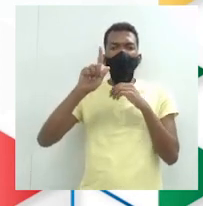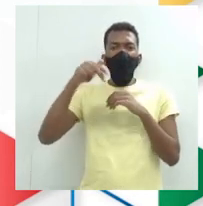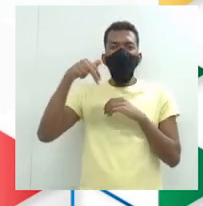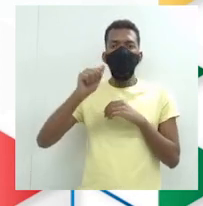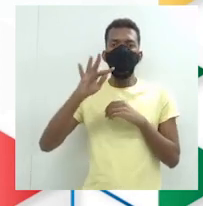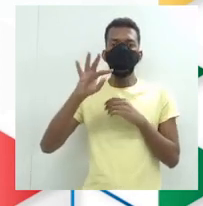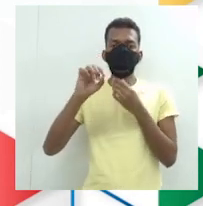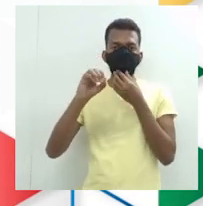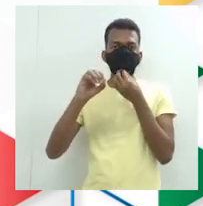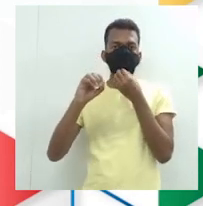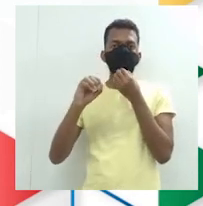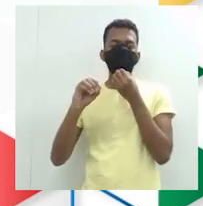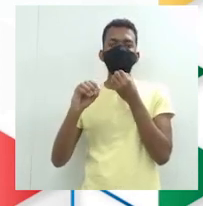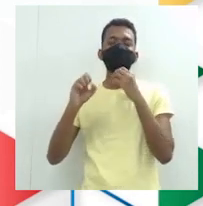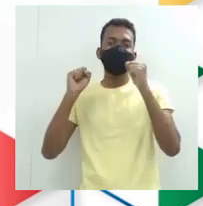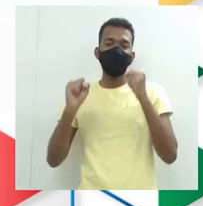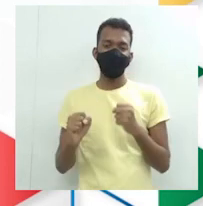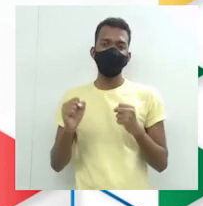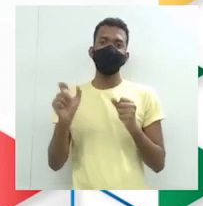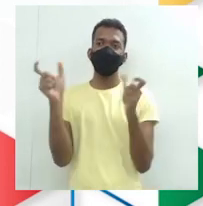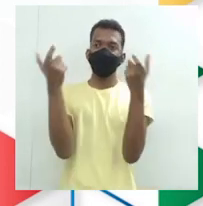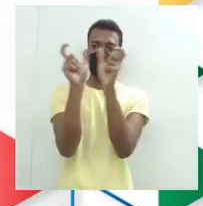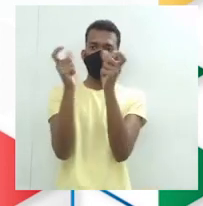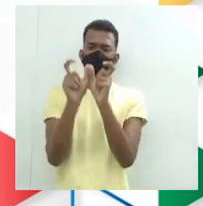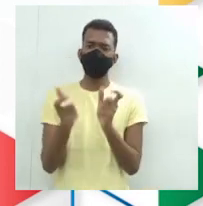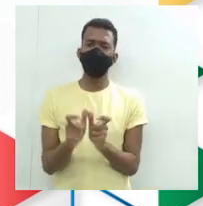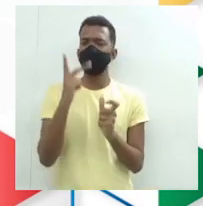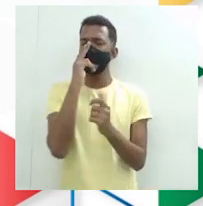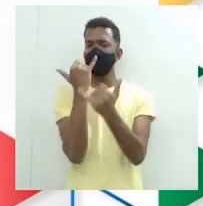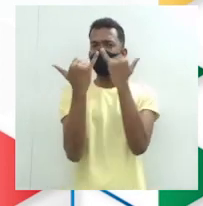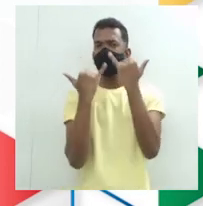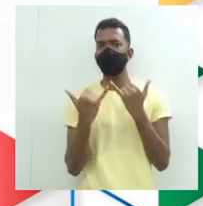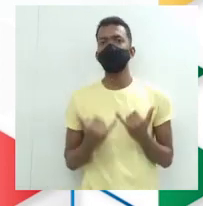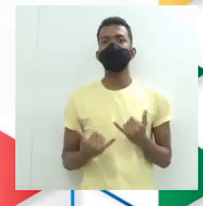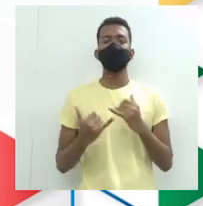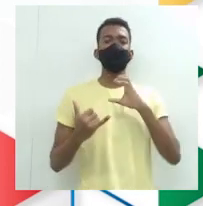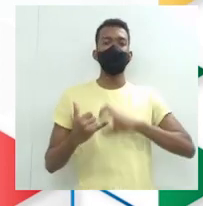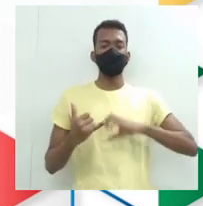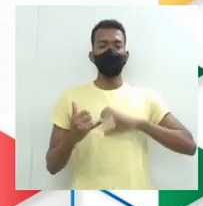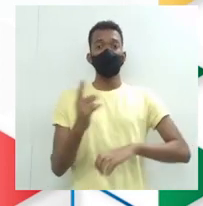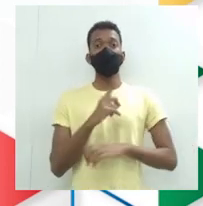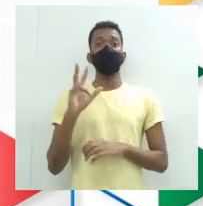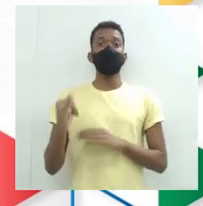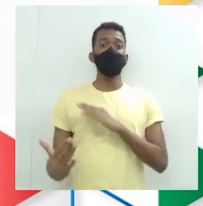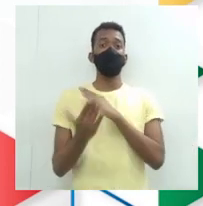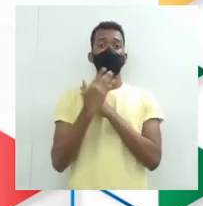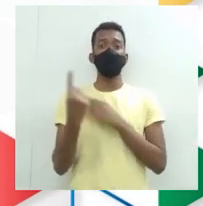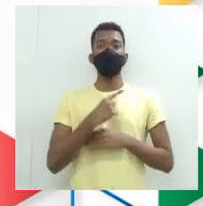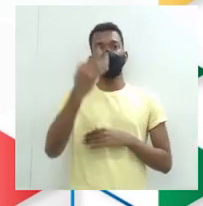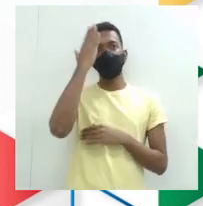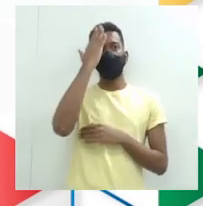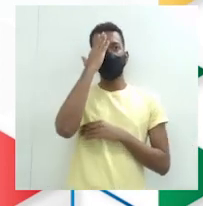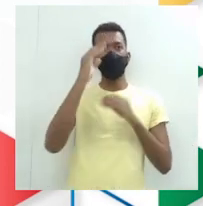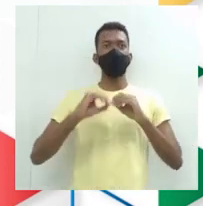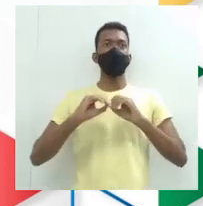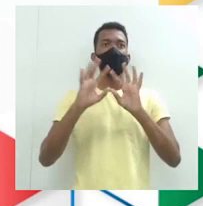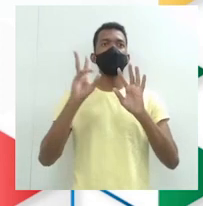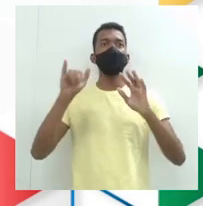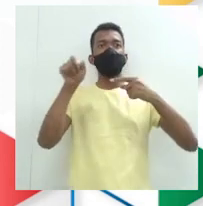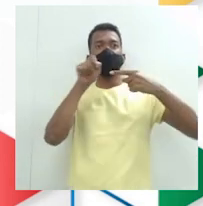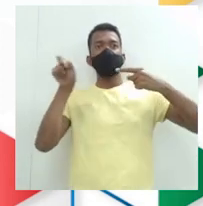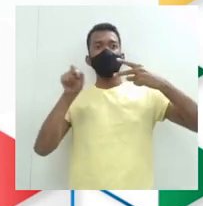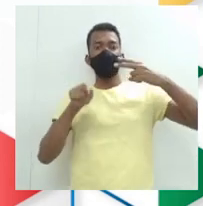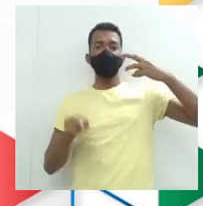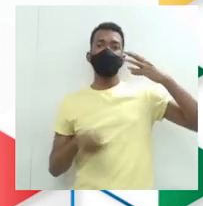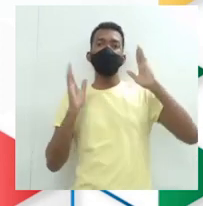são parecidos com a língua portuguesa e já ajuda a gente a entender. Então, eu vou traduzindo os que estão